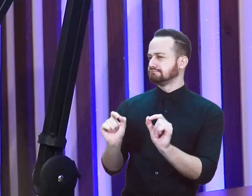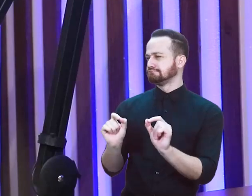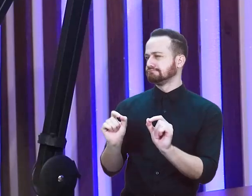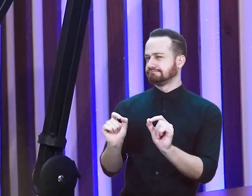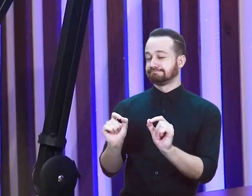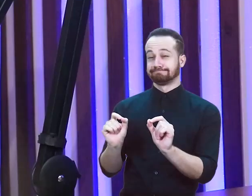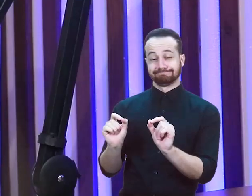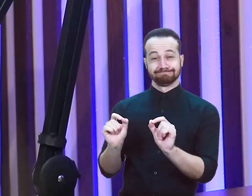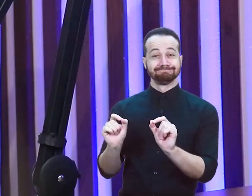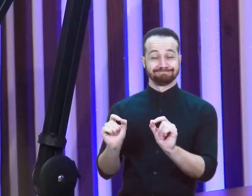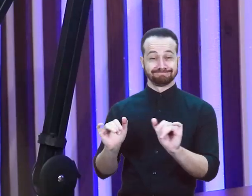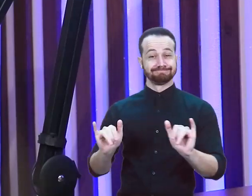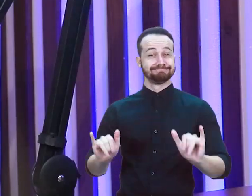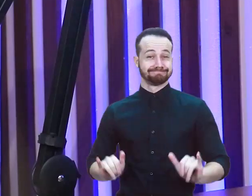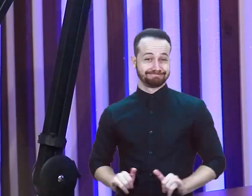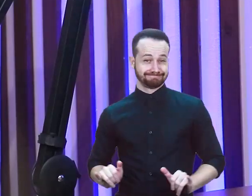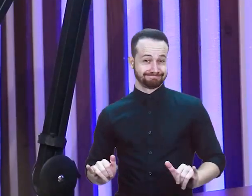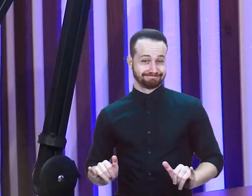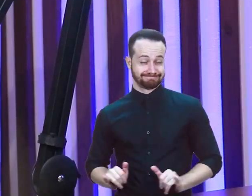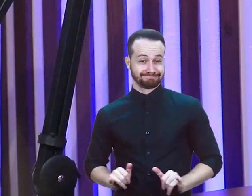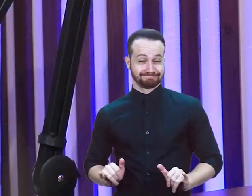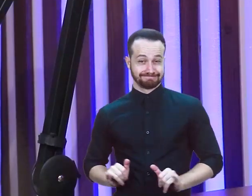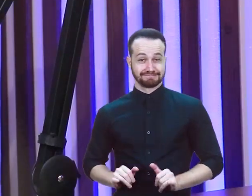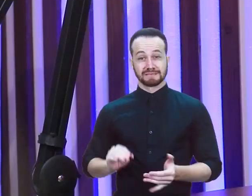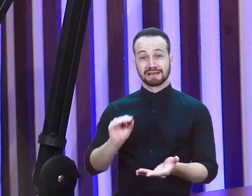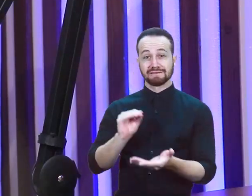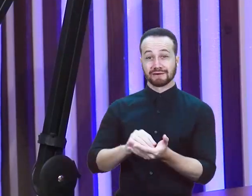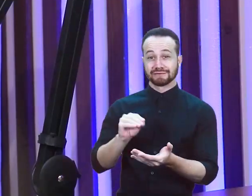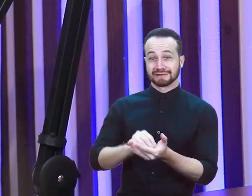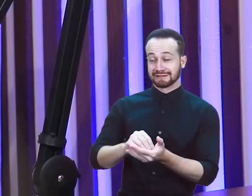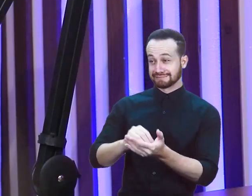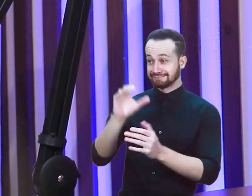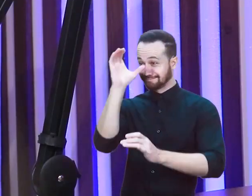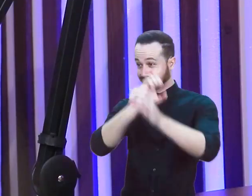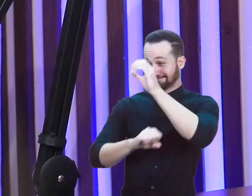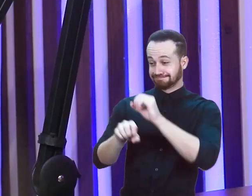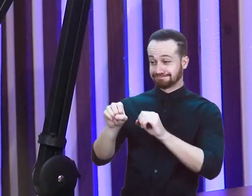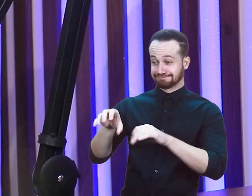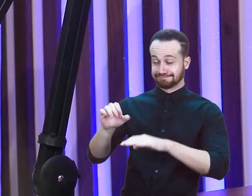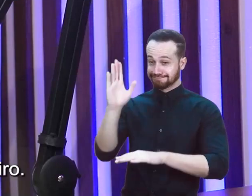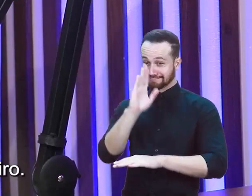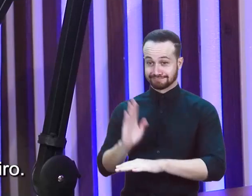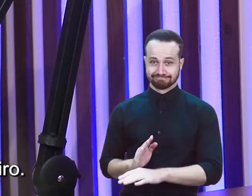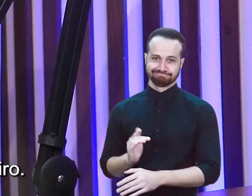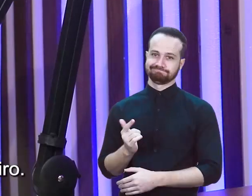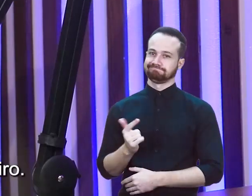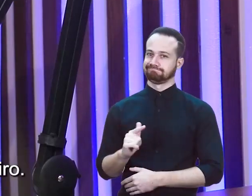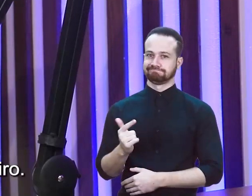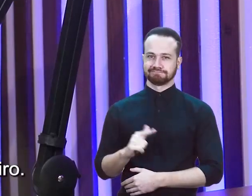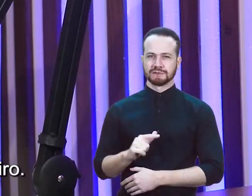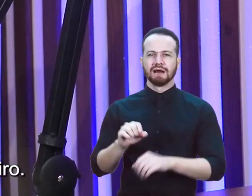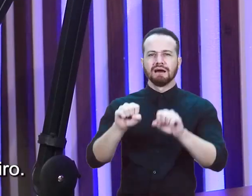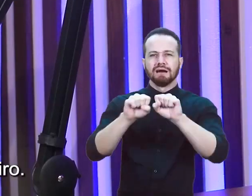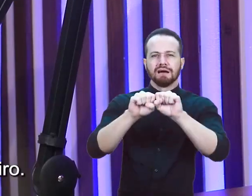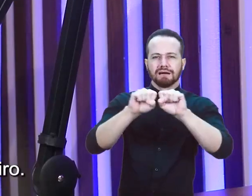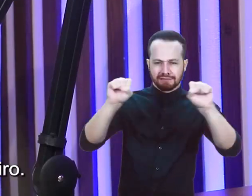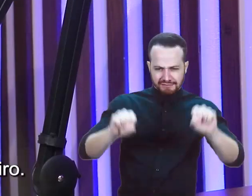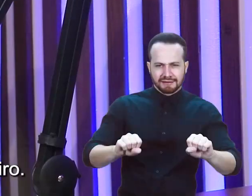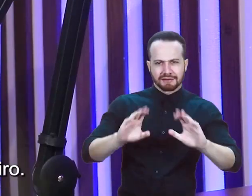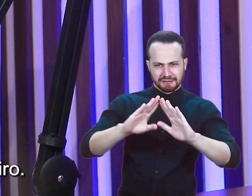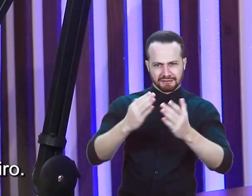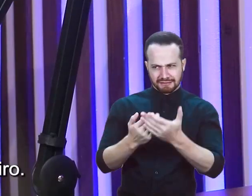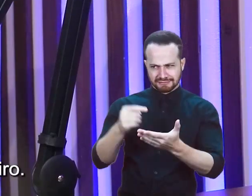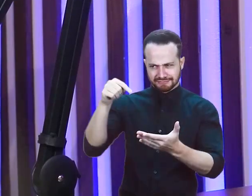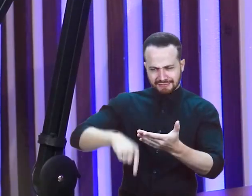da carência da educação. A educação brasileira, o sistema, melhor dizendo, o sistema